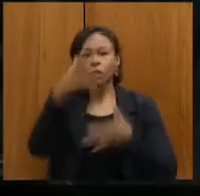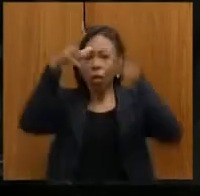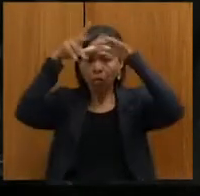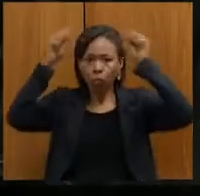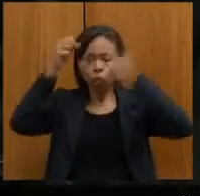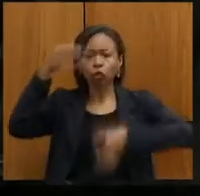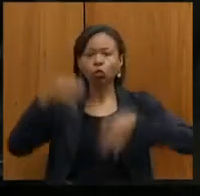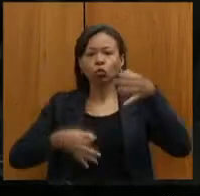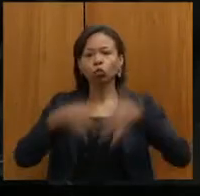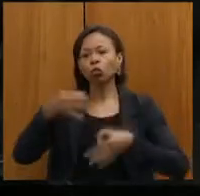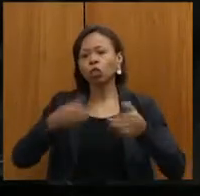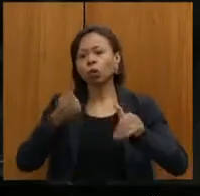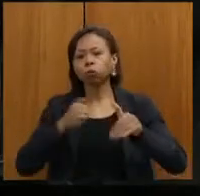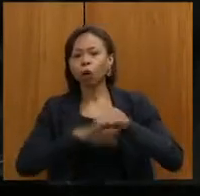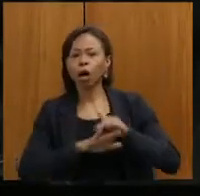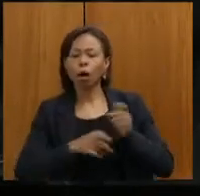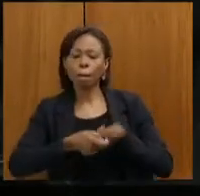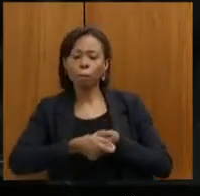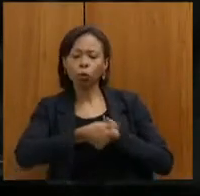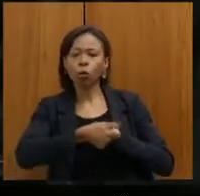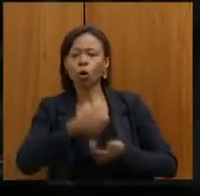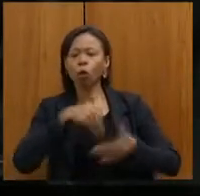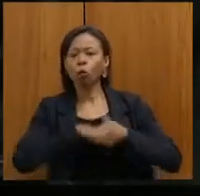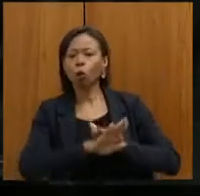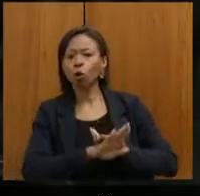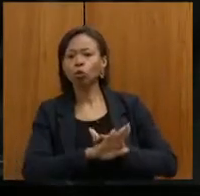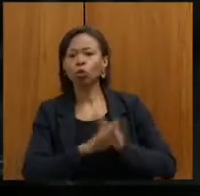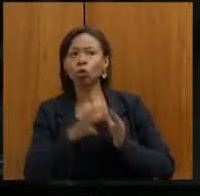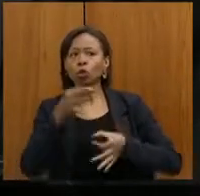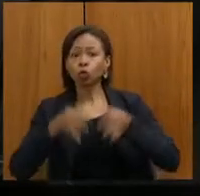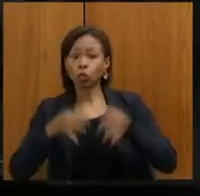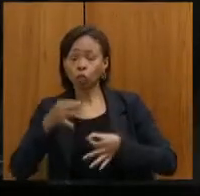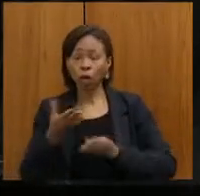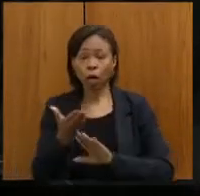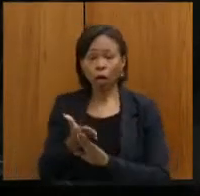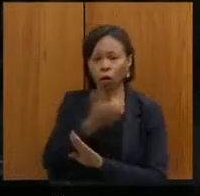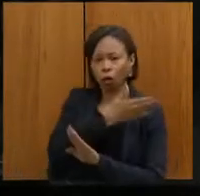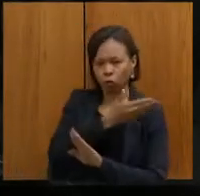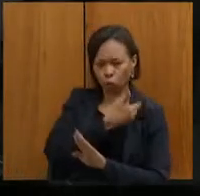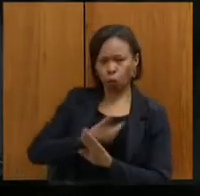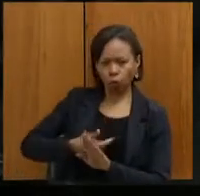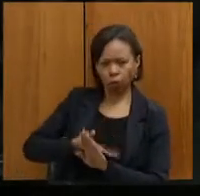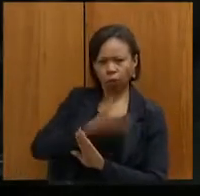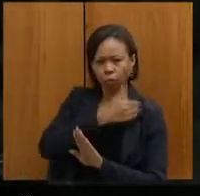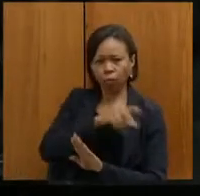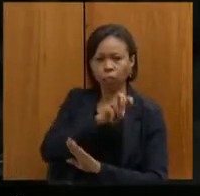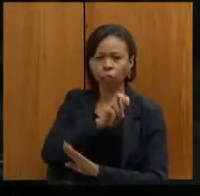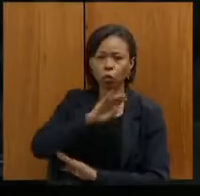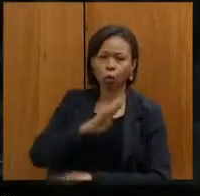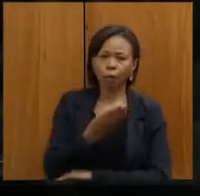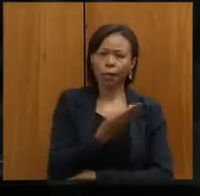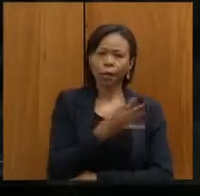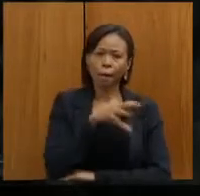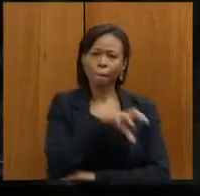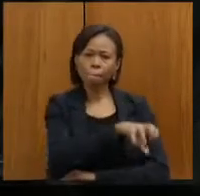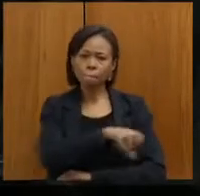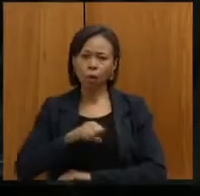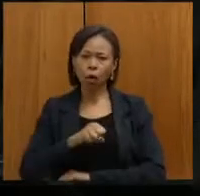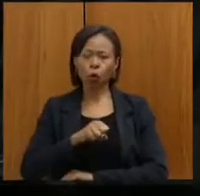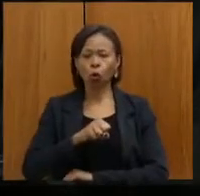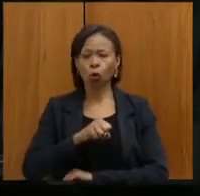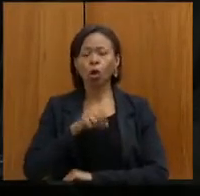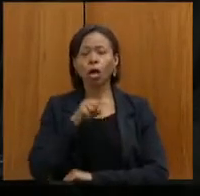depósitos judiciais o governo passado pegou cinco bilhões Qual mais do que isso um pouco dos depósitos judiciais